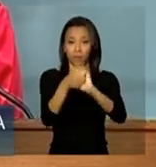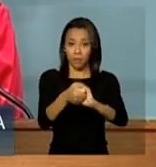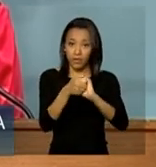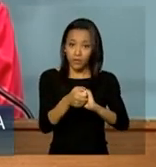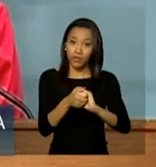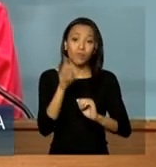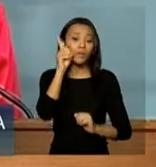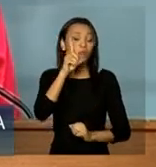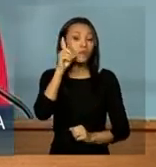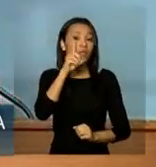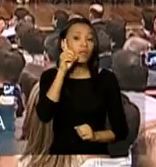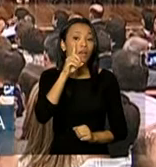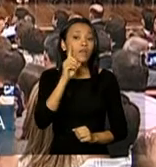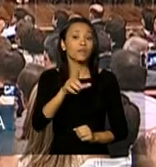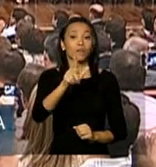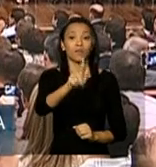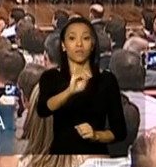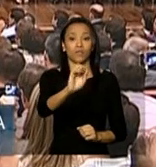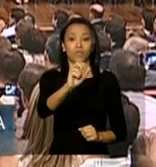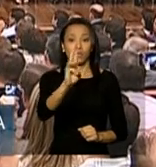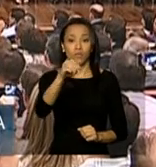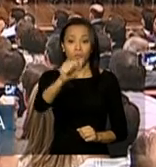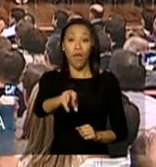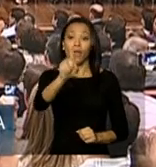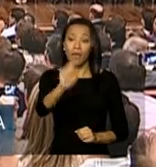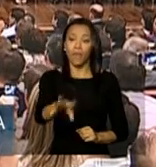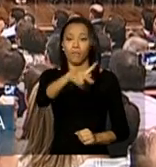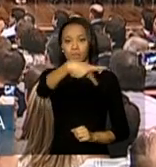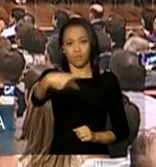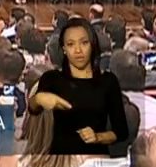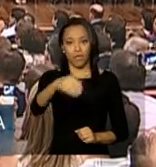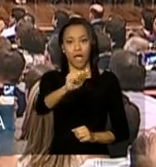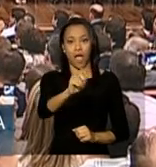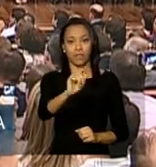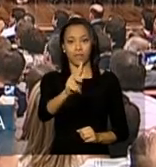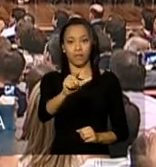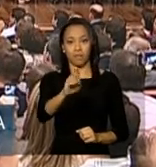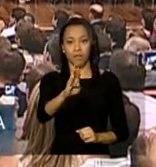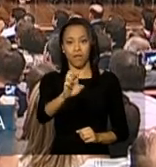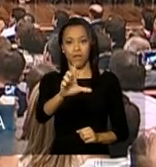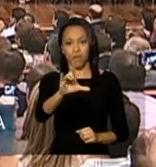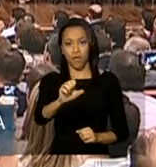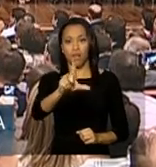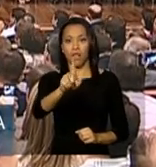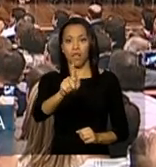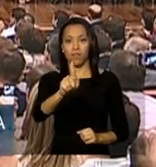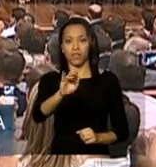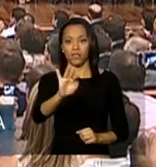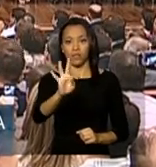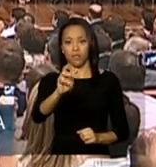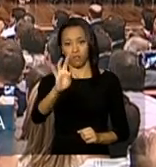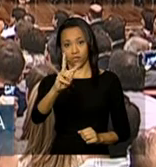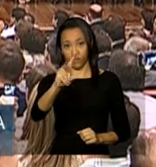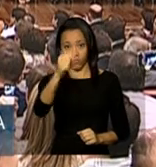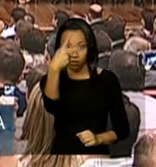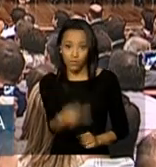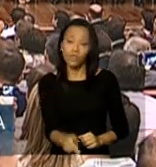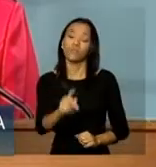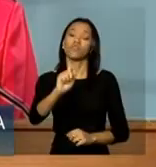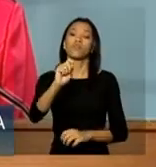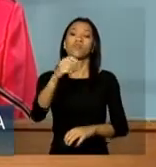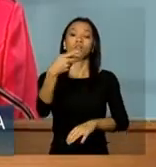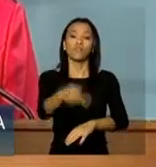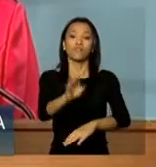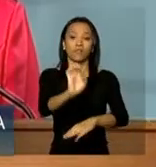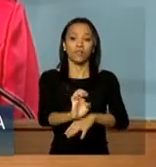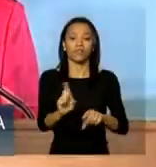Gilmar Socella, presidente da Assembleia Legislativa do Estado do Rio Grande do Sul, o senador Paulo Paim,